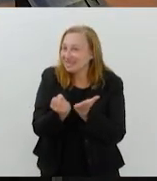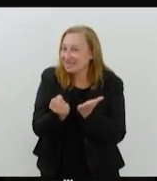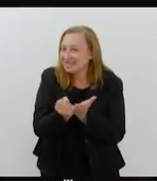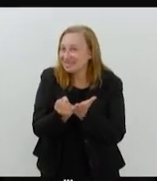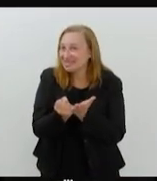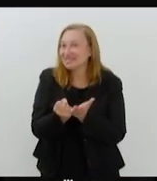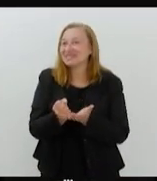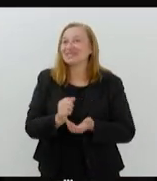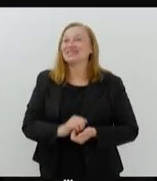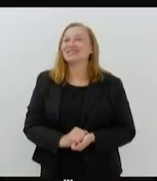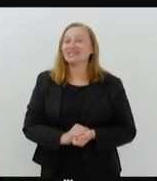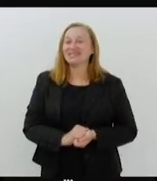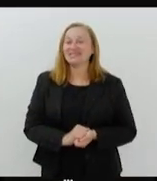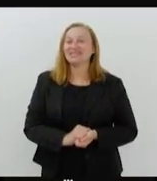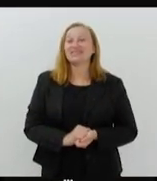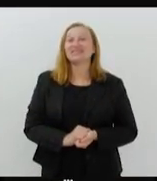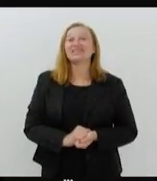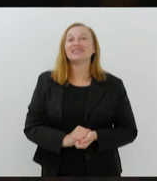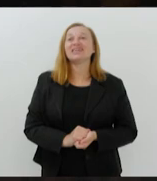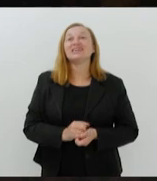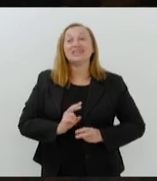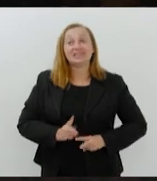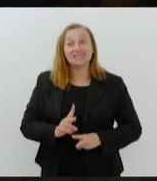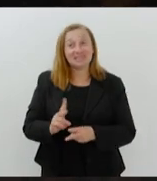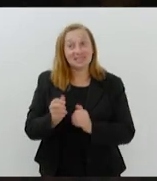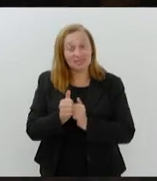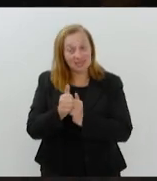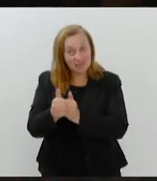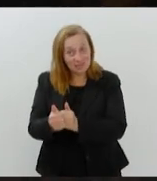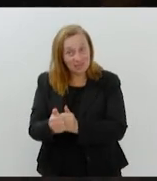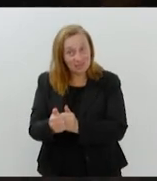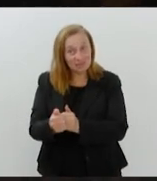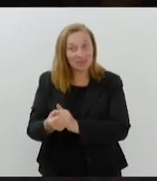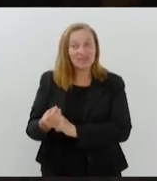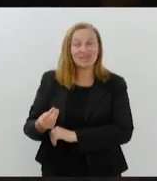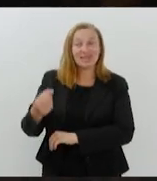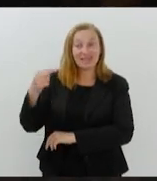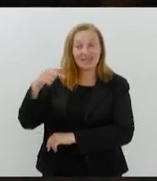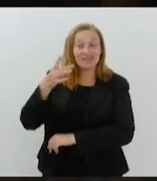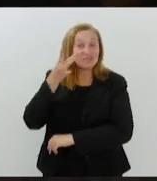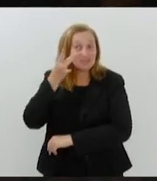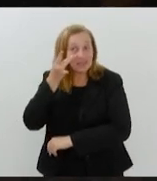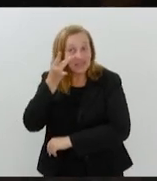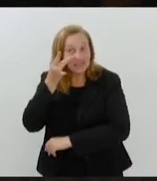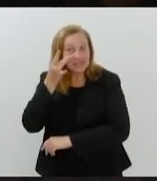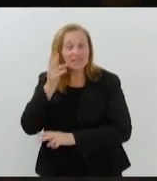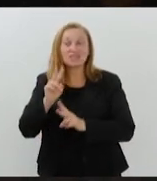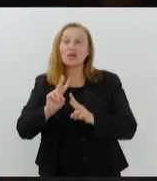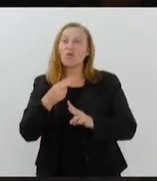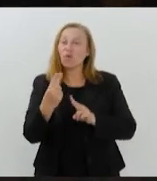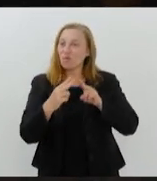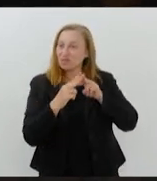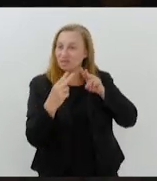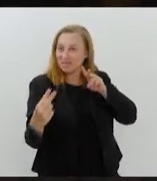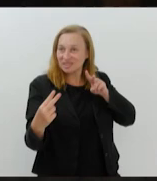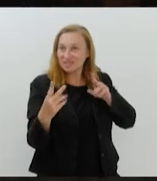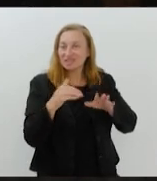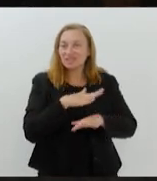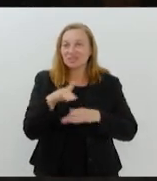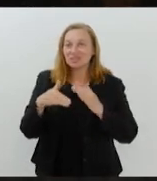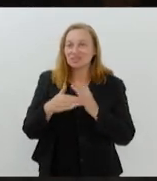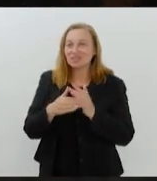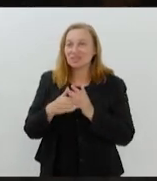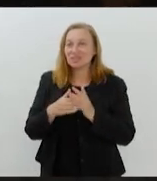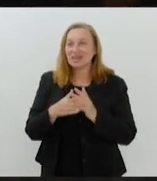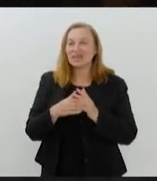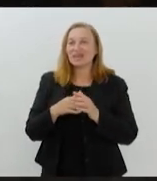Malafaia, aí, que está online, acompanhando. Mas sempre acompanha quando ele não está aqui. Ele está presente na plataforma, acompanhando toda a